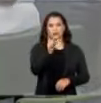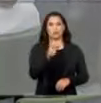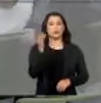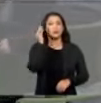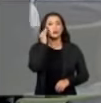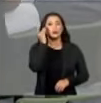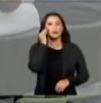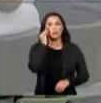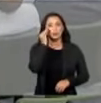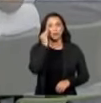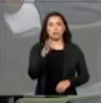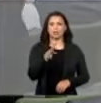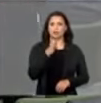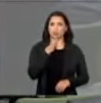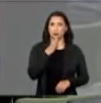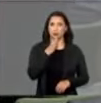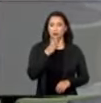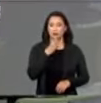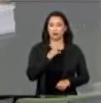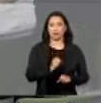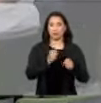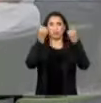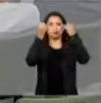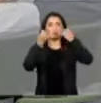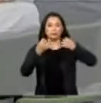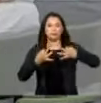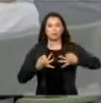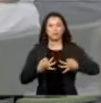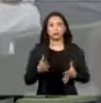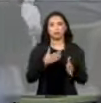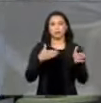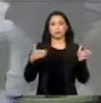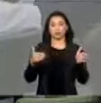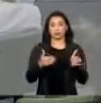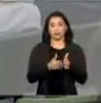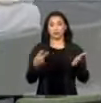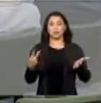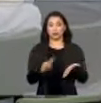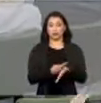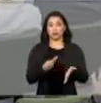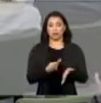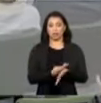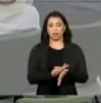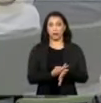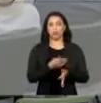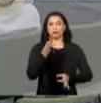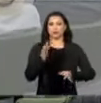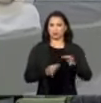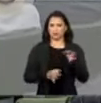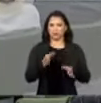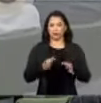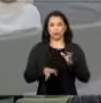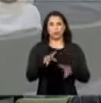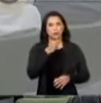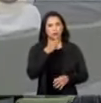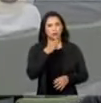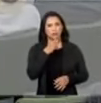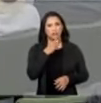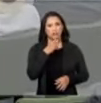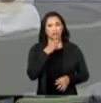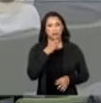para esclarecer as questões suscitadas, de modo a subsidiar o tribunal com o conhecimento especializado necessário